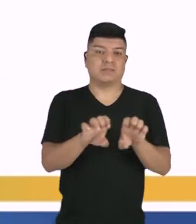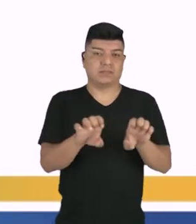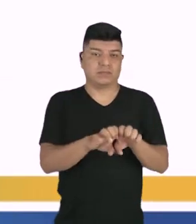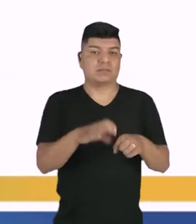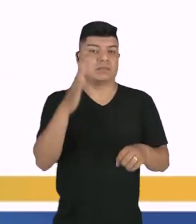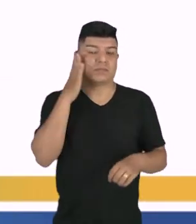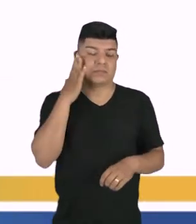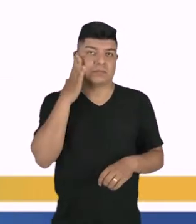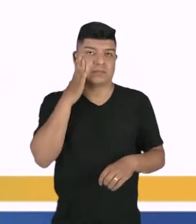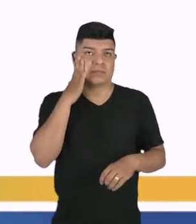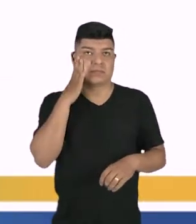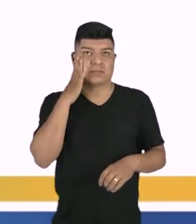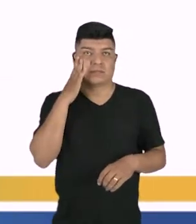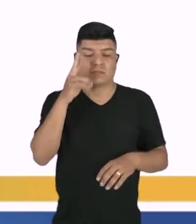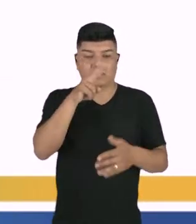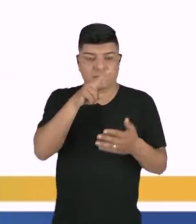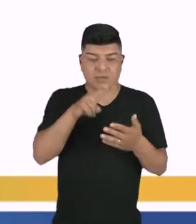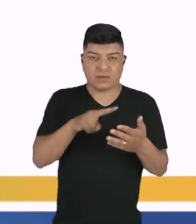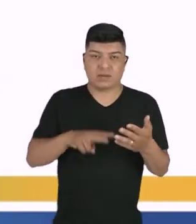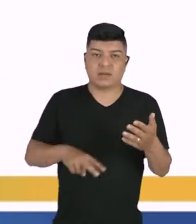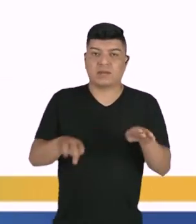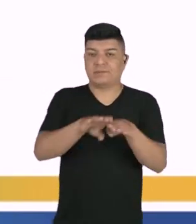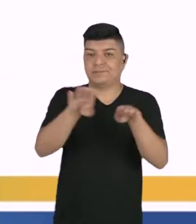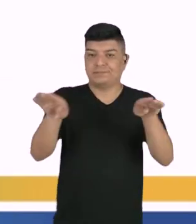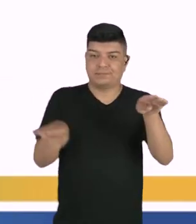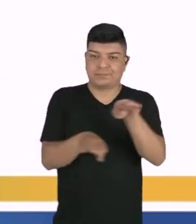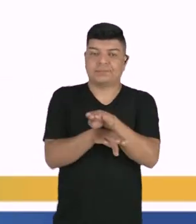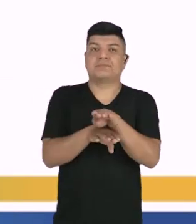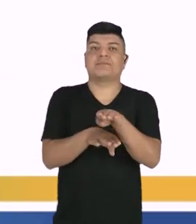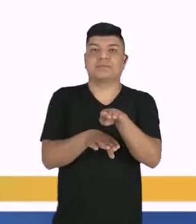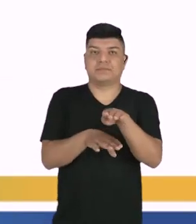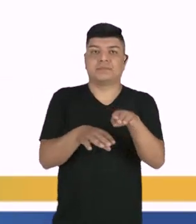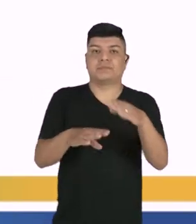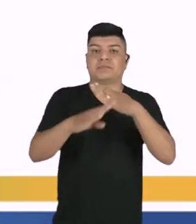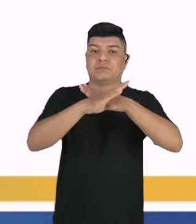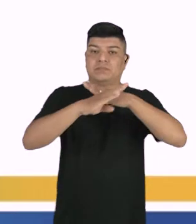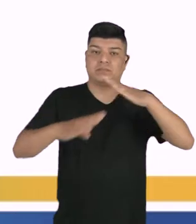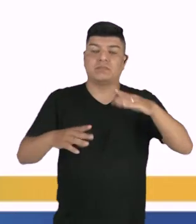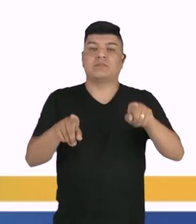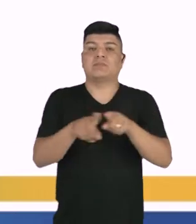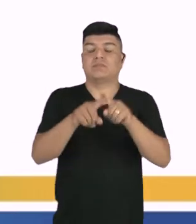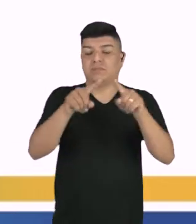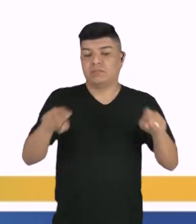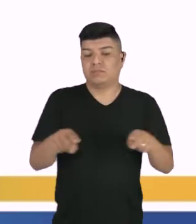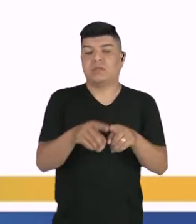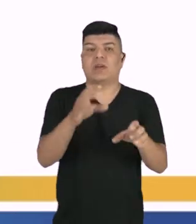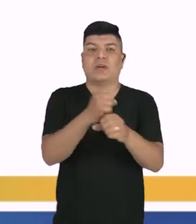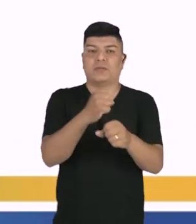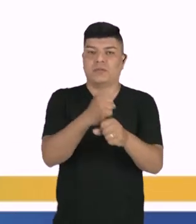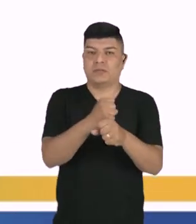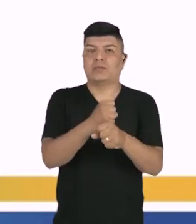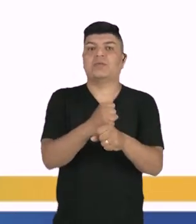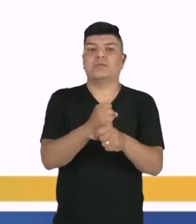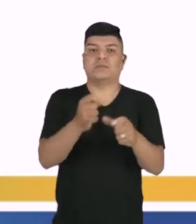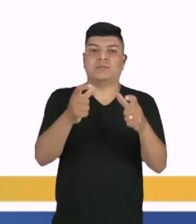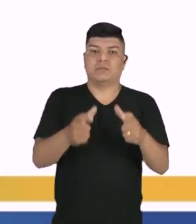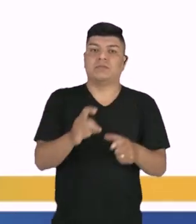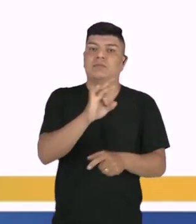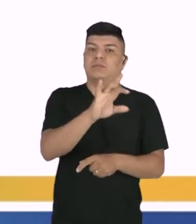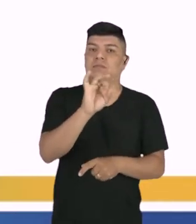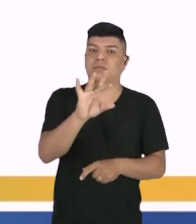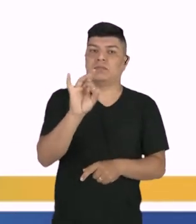E sabermos ler a desigualdade trigonométrica e saber onde ela é válida diante das condições,